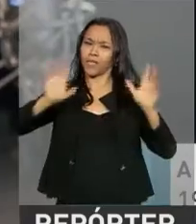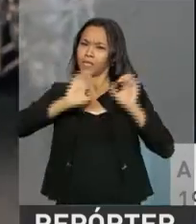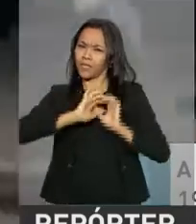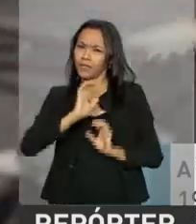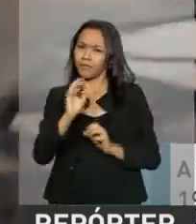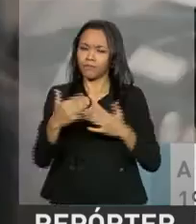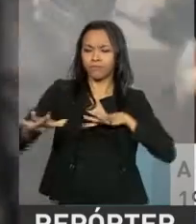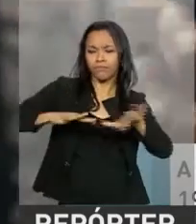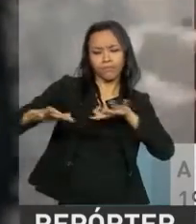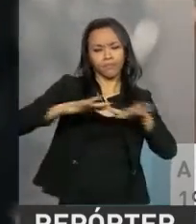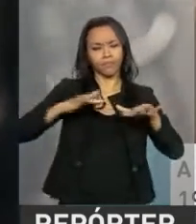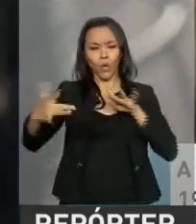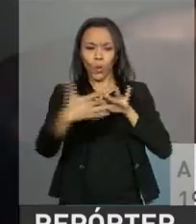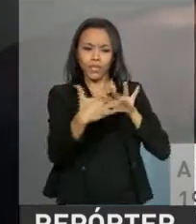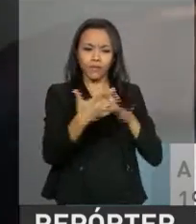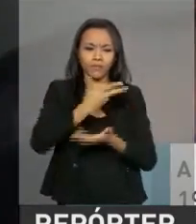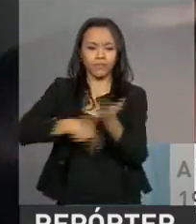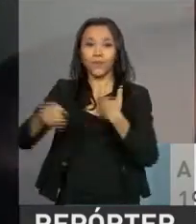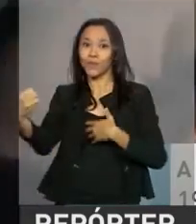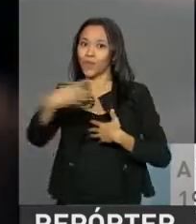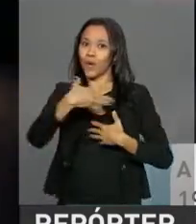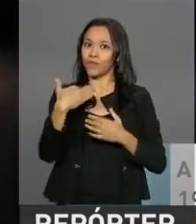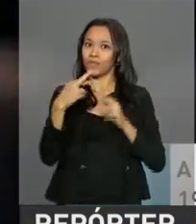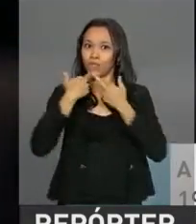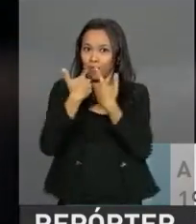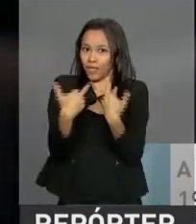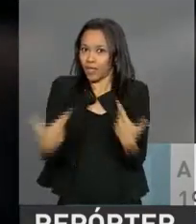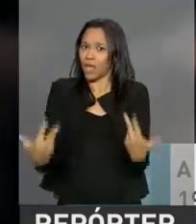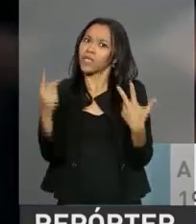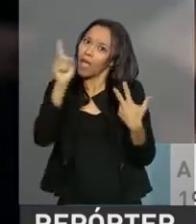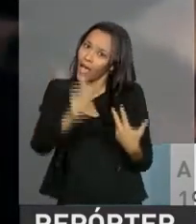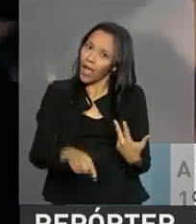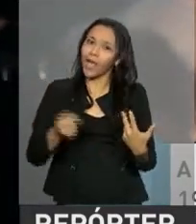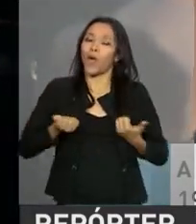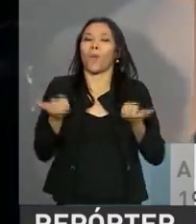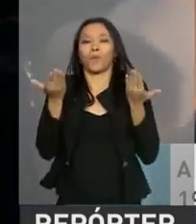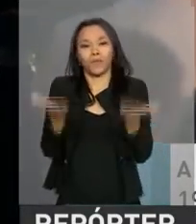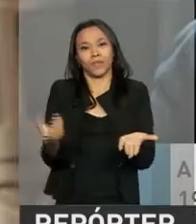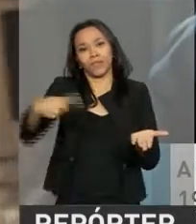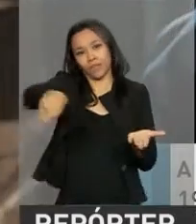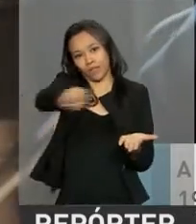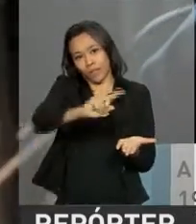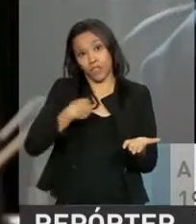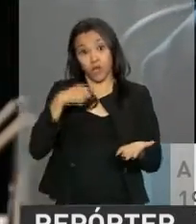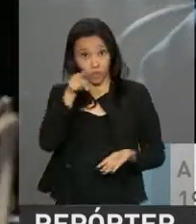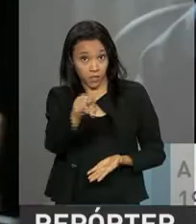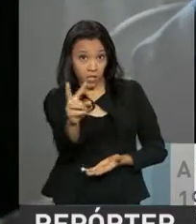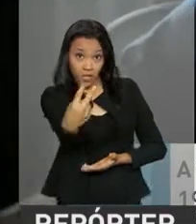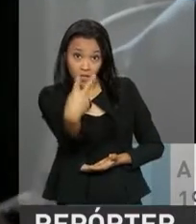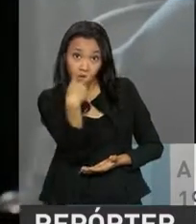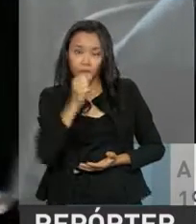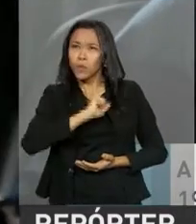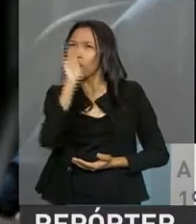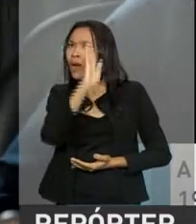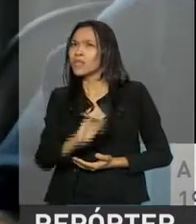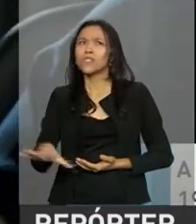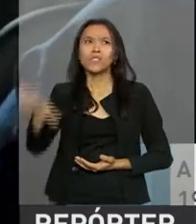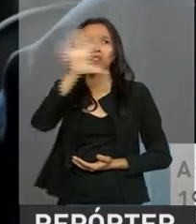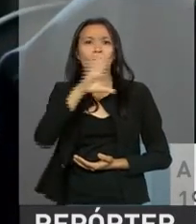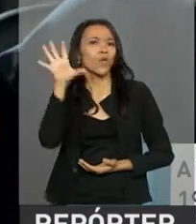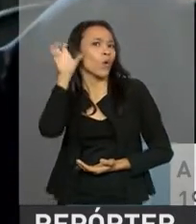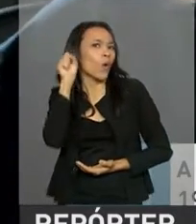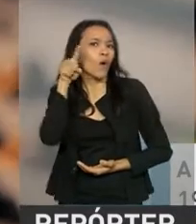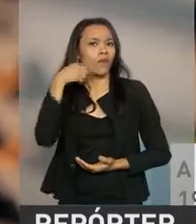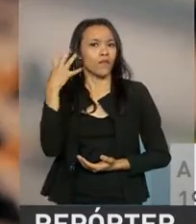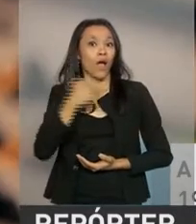mais interação e novos quadros, com serviços e oportunidades. Você, ouvinte de todo o país, vai poder